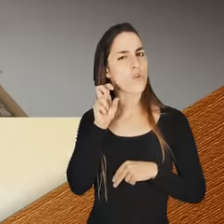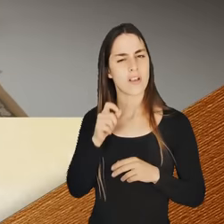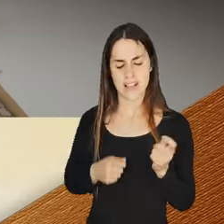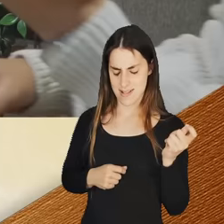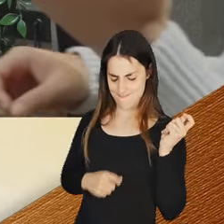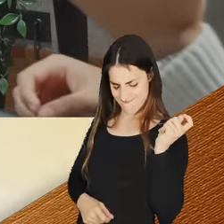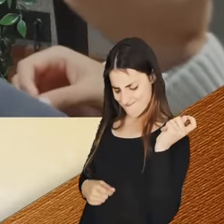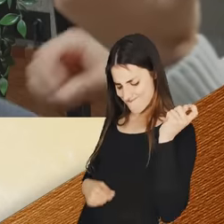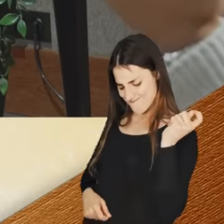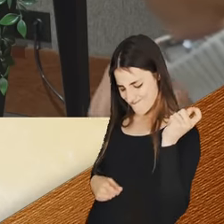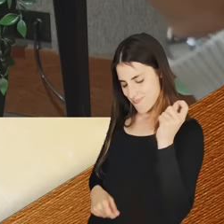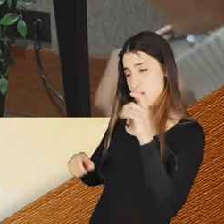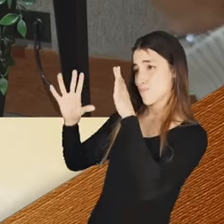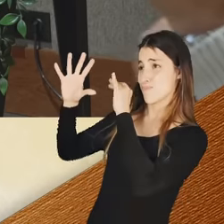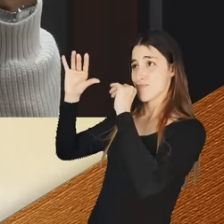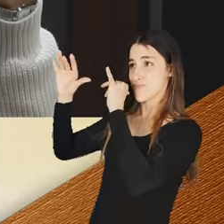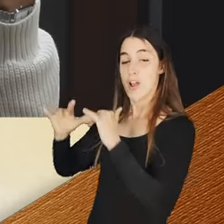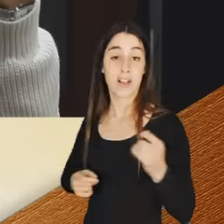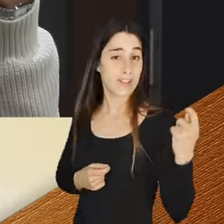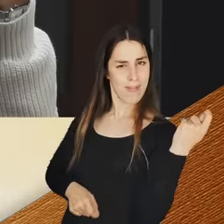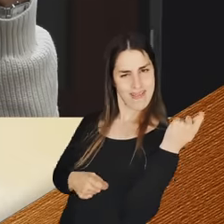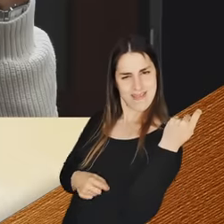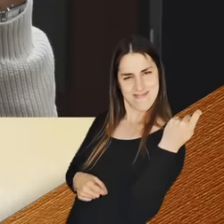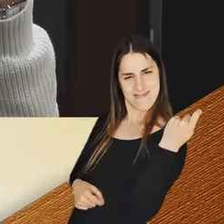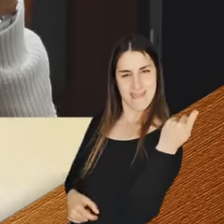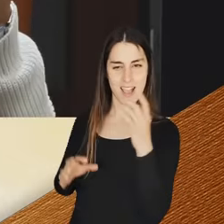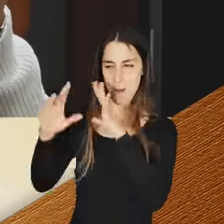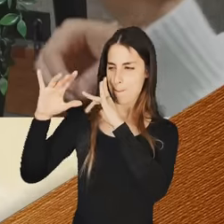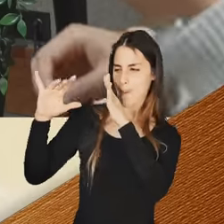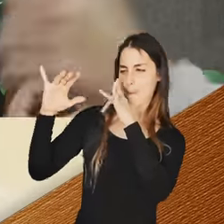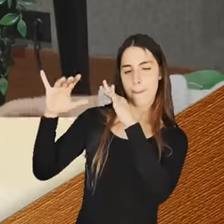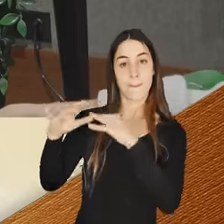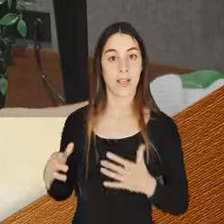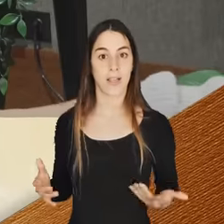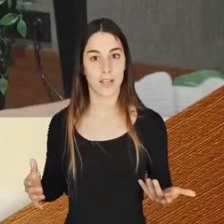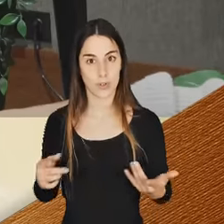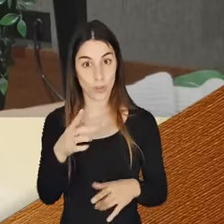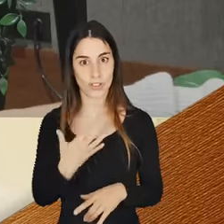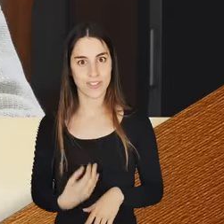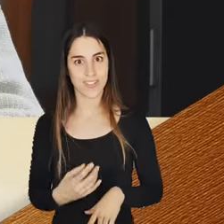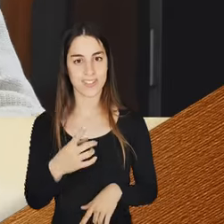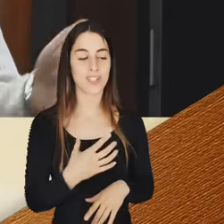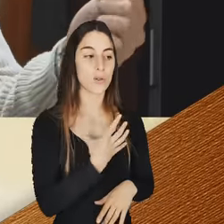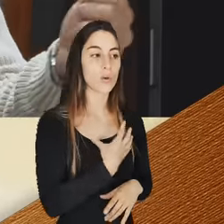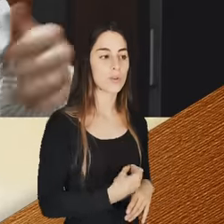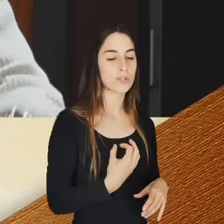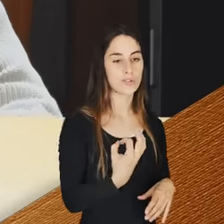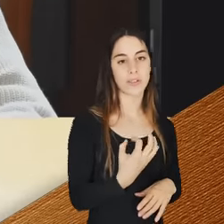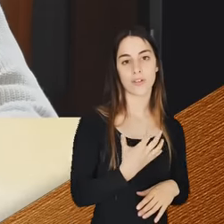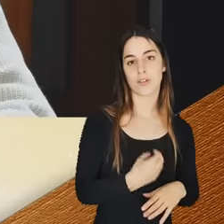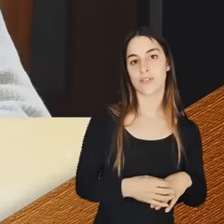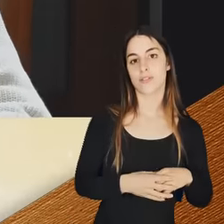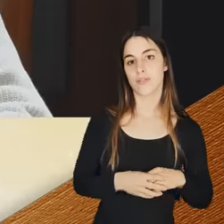não, não, não. Pão não, não, não, não, não, não, não. Tchau. Tu gostas? Gosto. Era quem te mandasse comer.